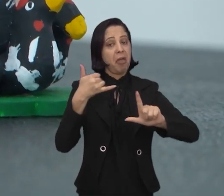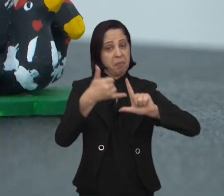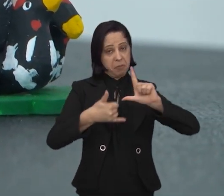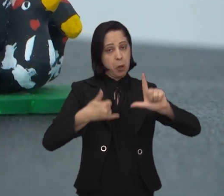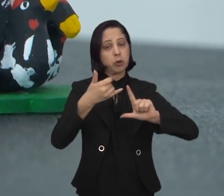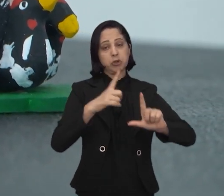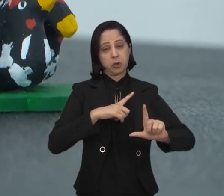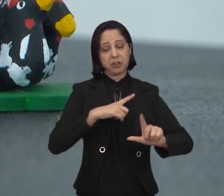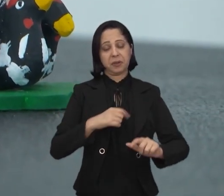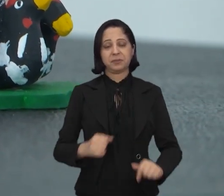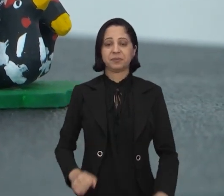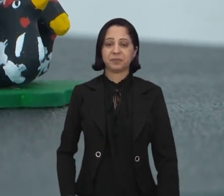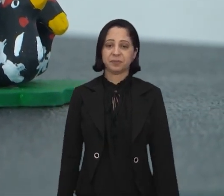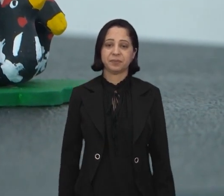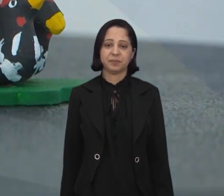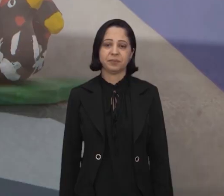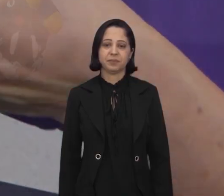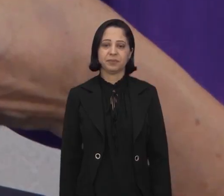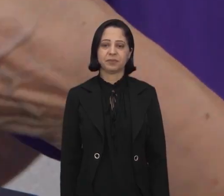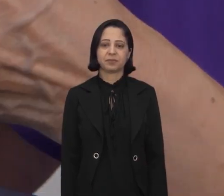do lúdico também, né?